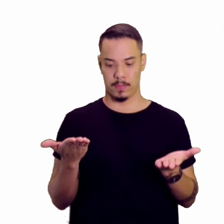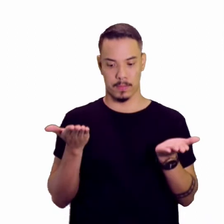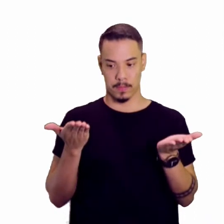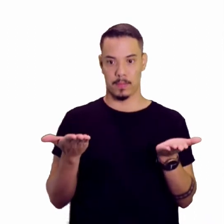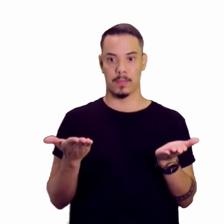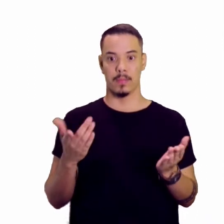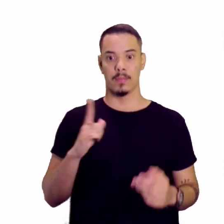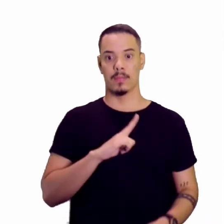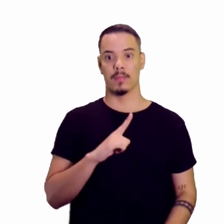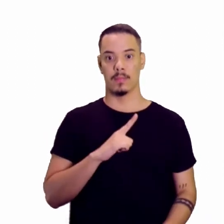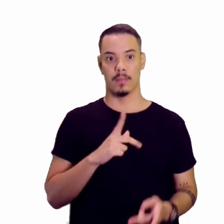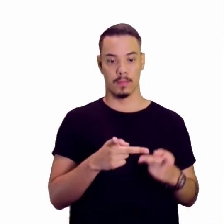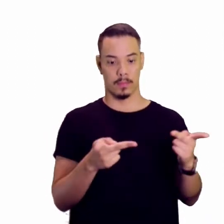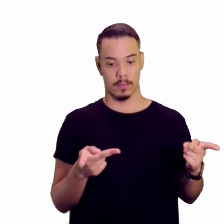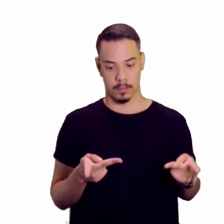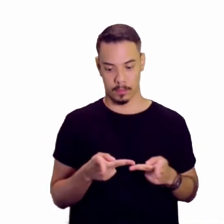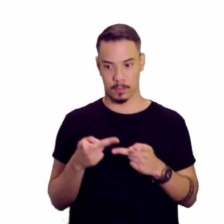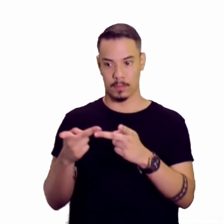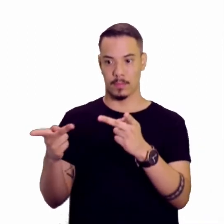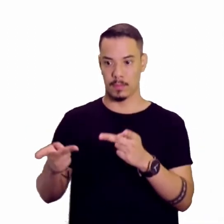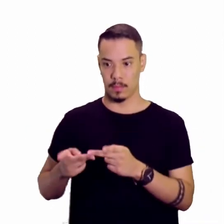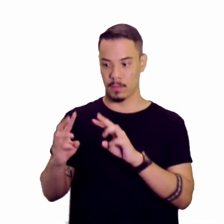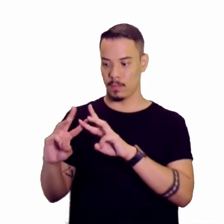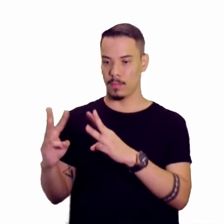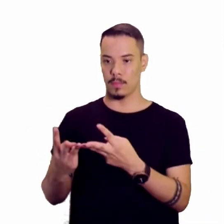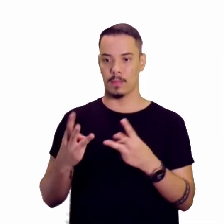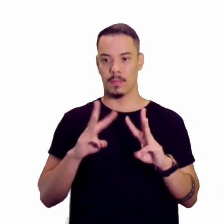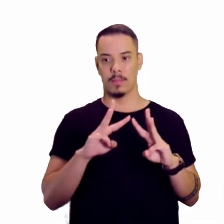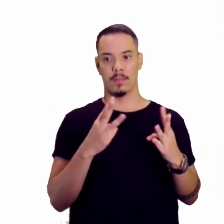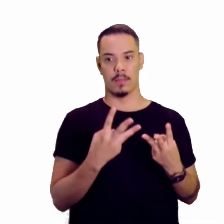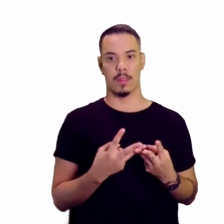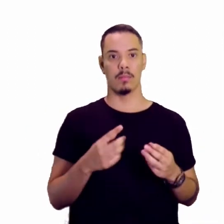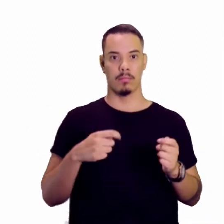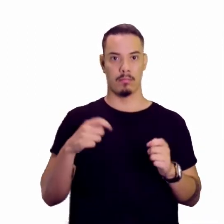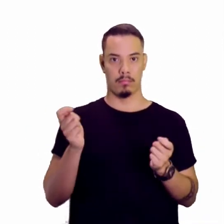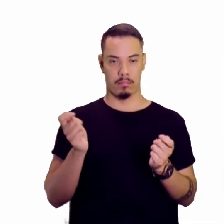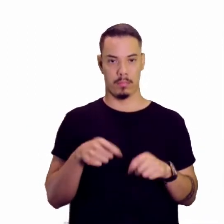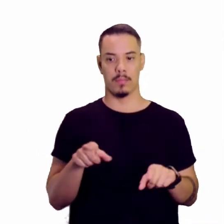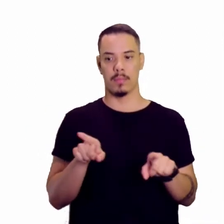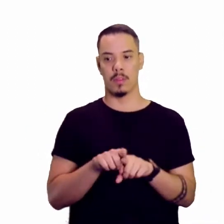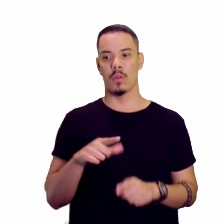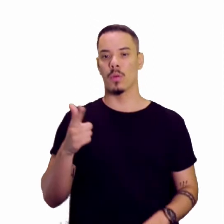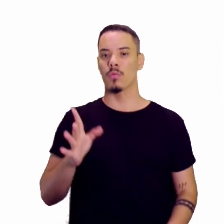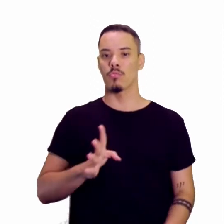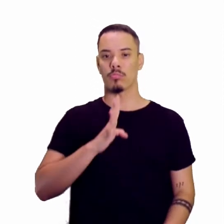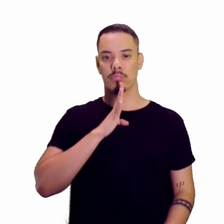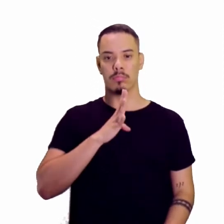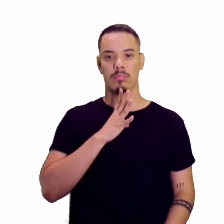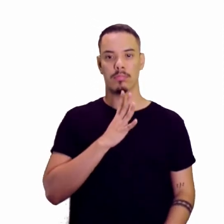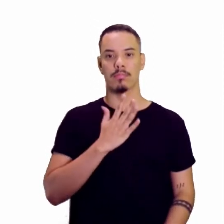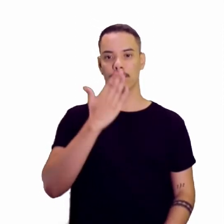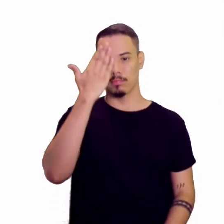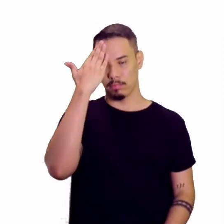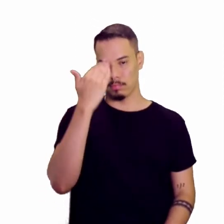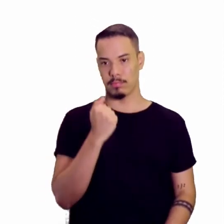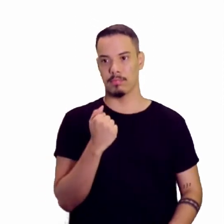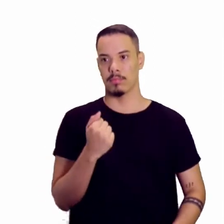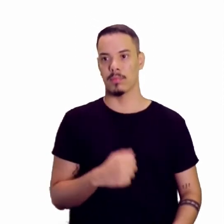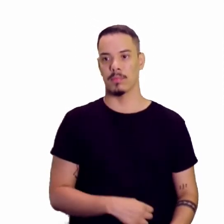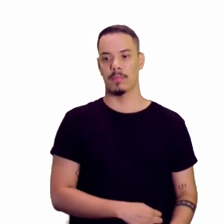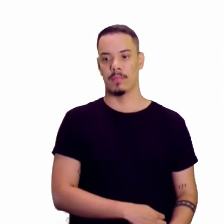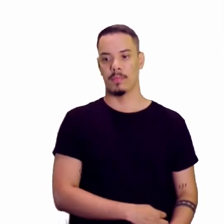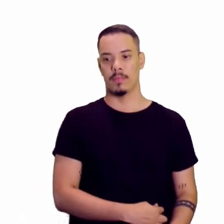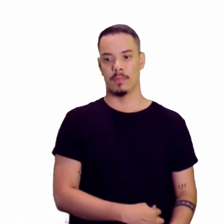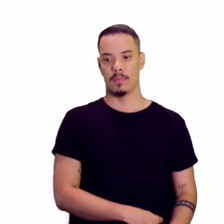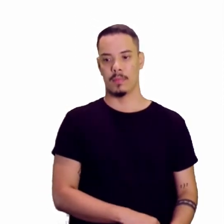tenho em um dos pratos o objeto cuja massa M desejamos medir, no outro massas conhecidas, concluímos que os pesos que atuam